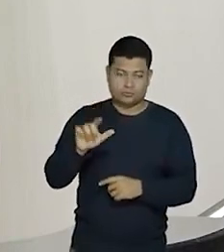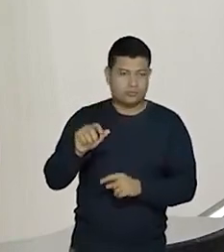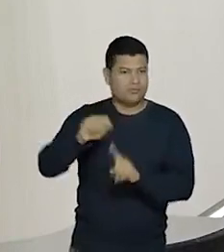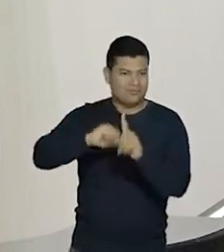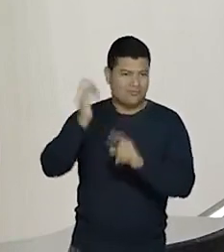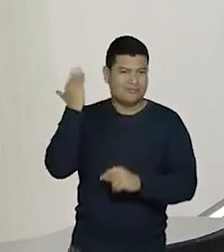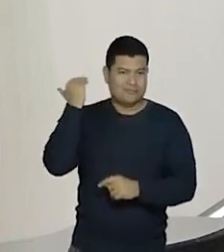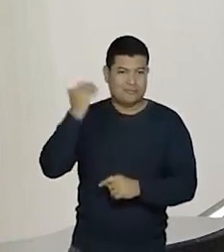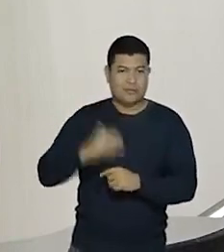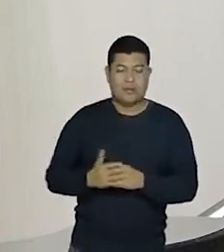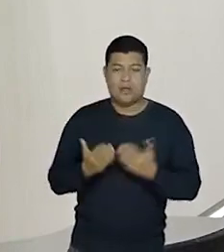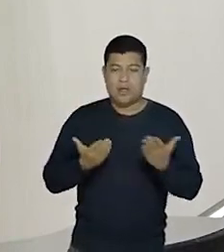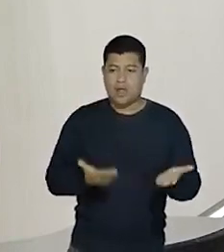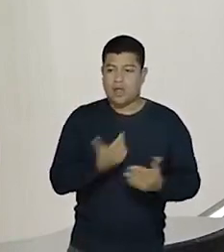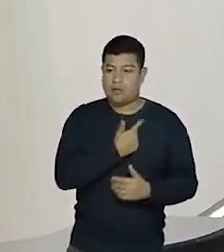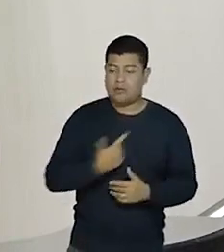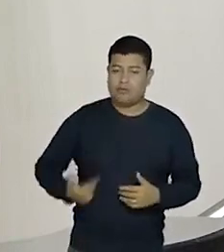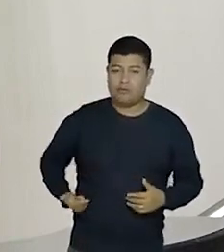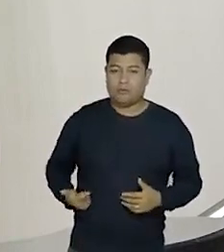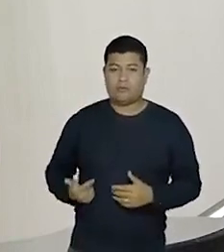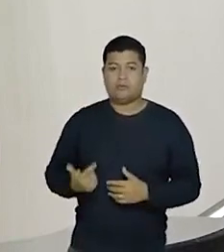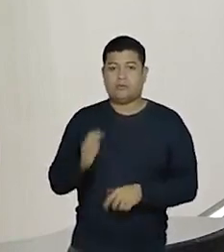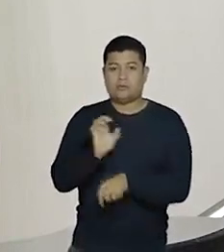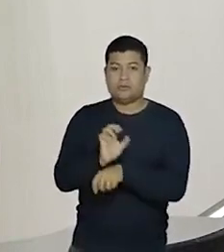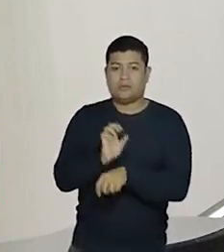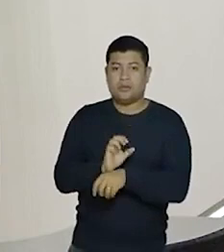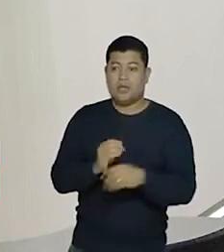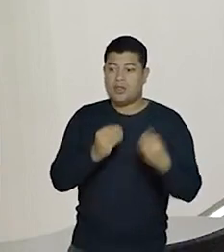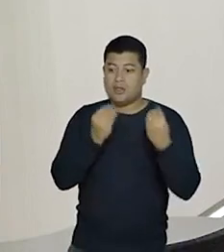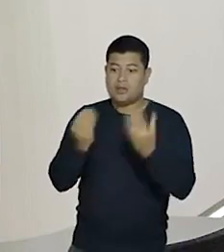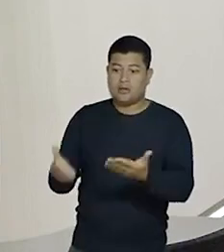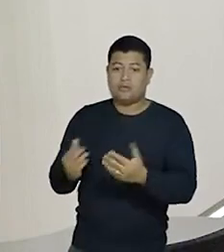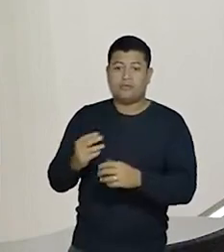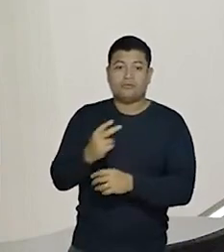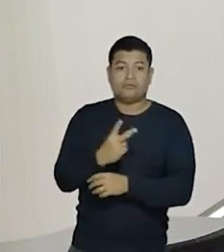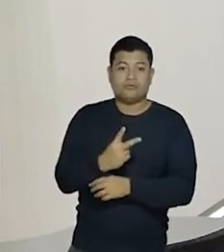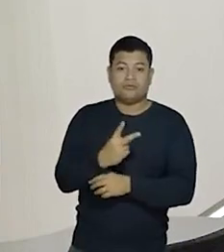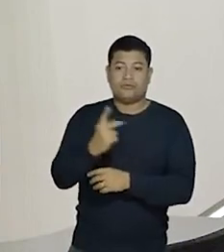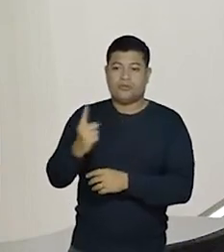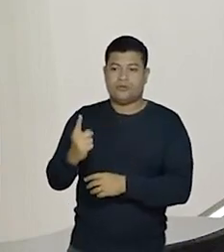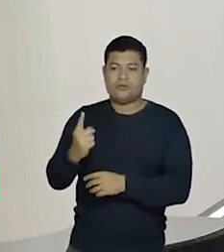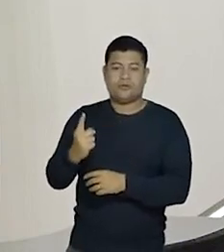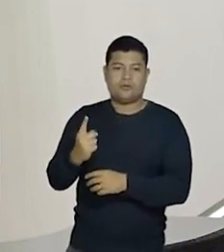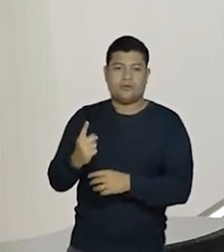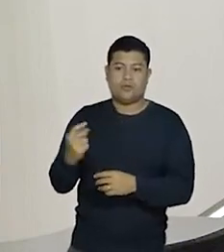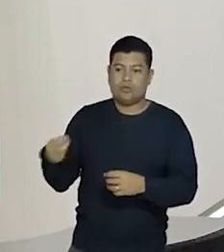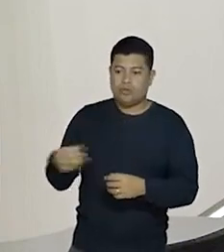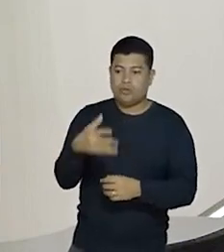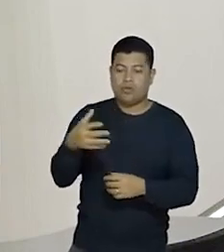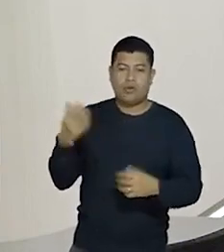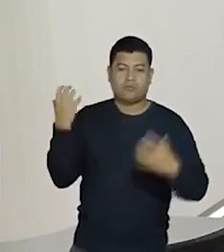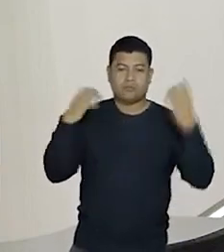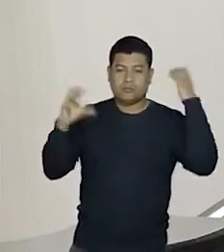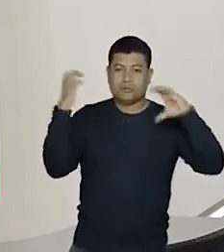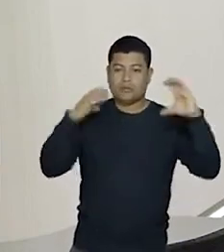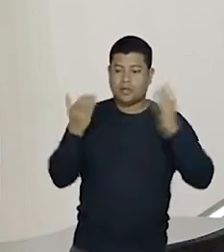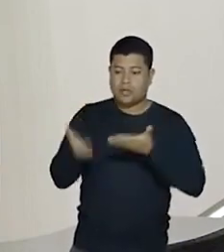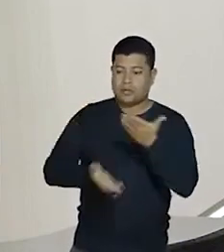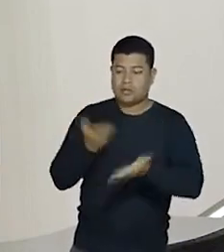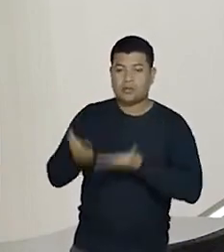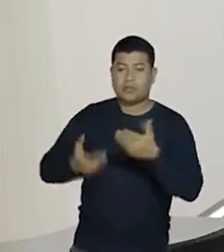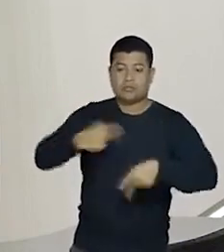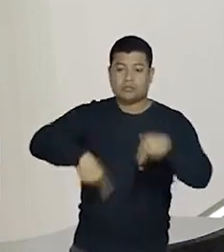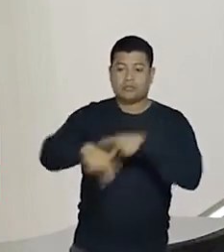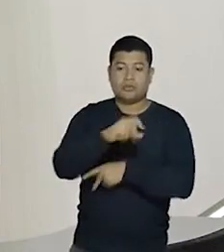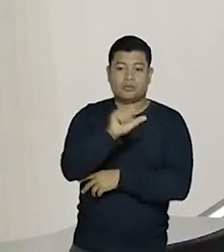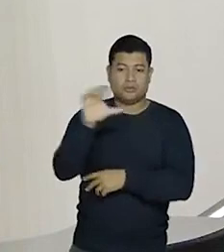governo do estado realizou a entrega de 21 novas ambulâncias para atender a população Catarinense e